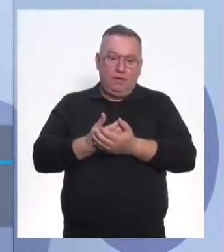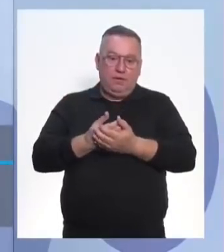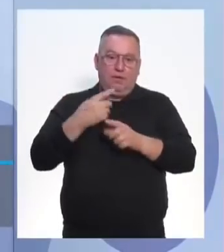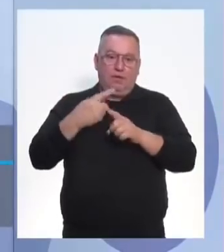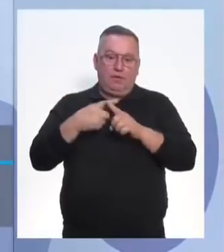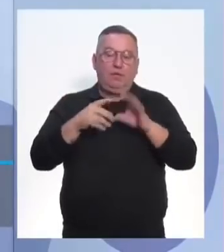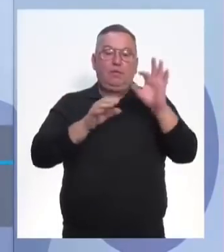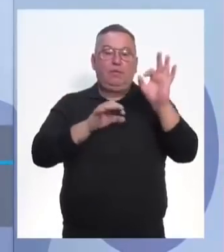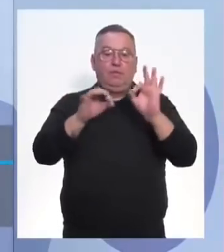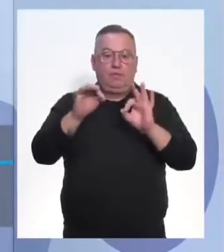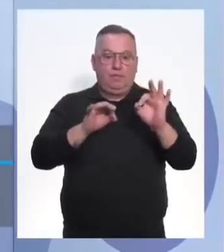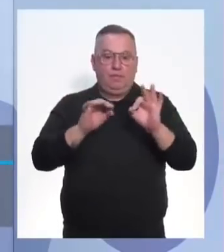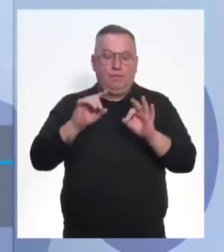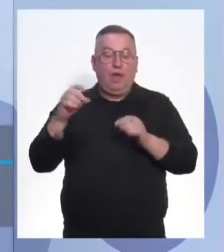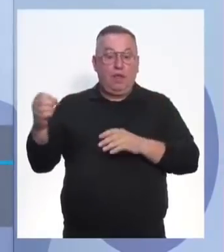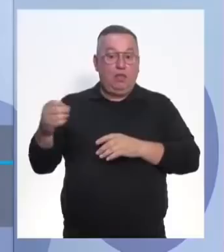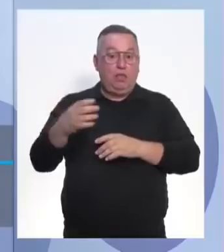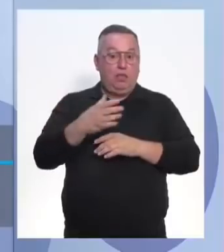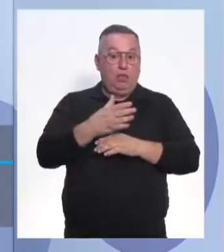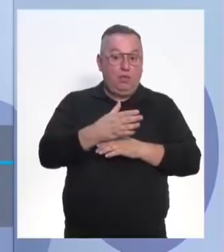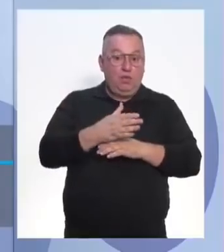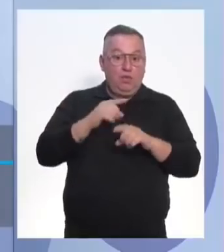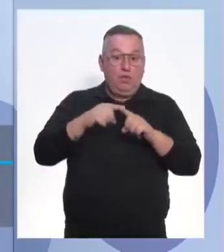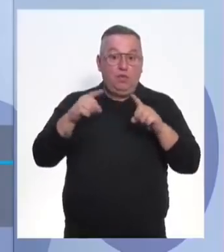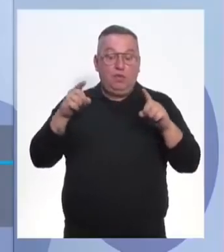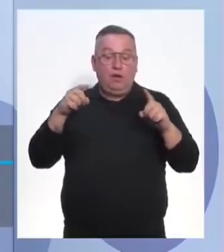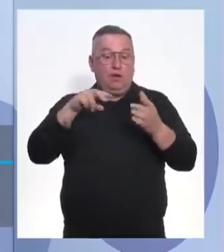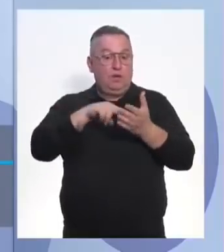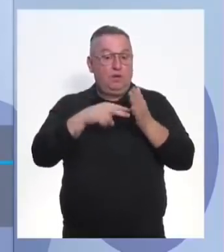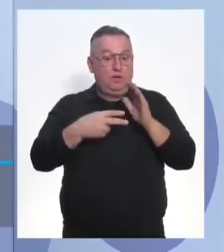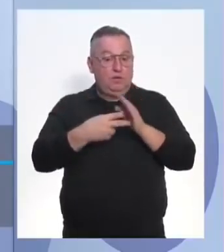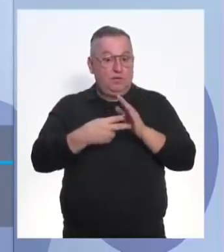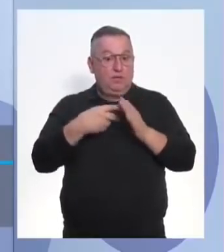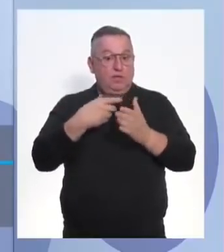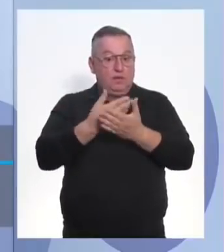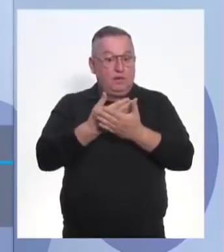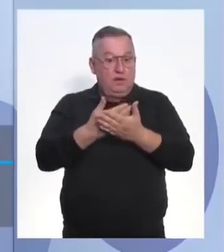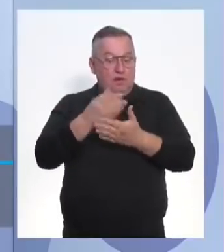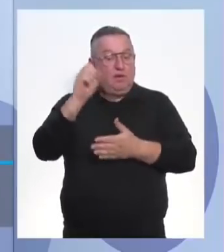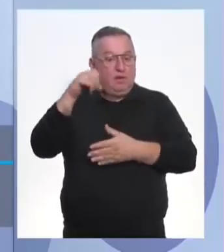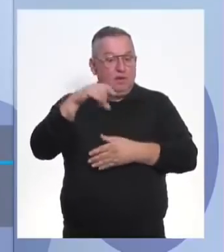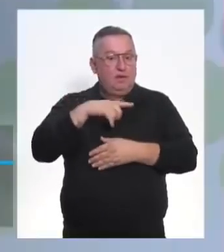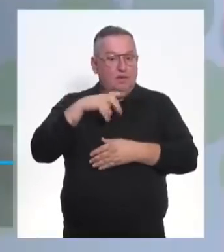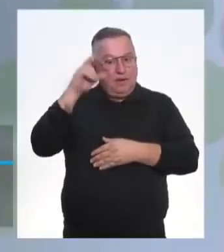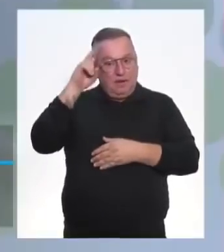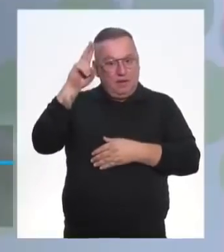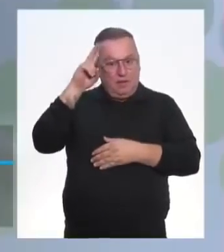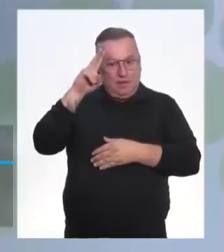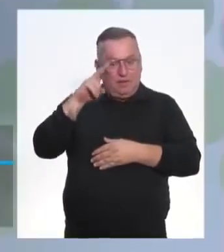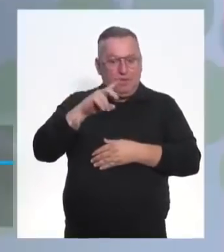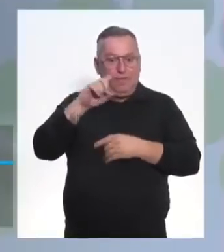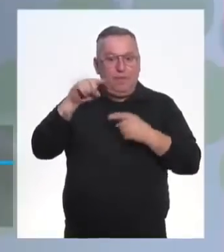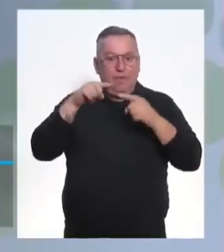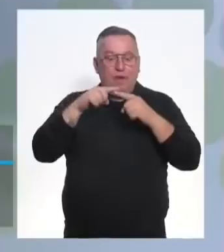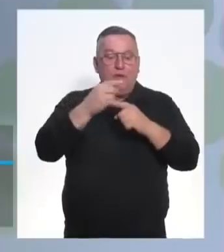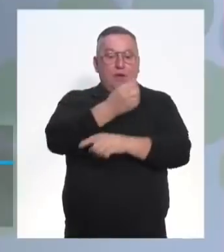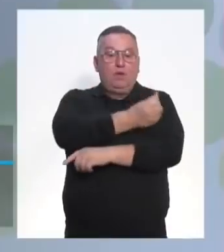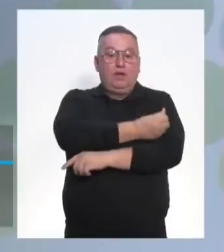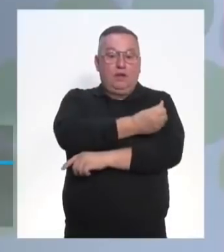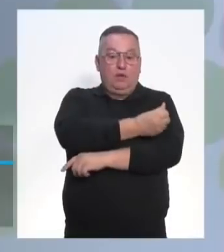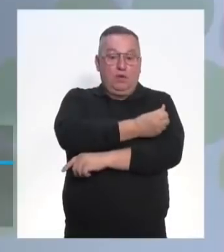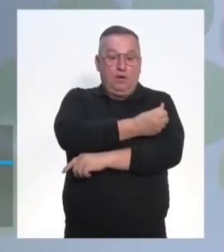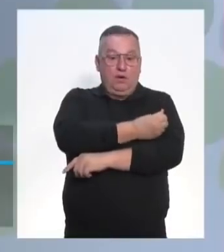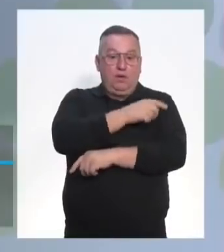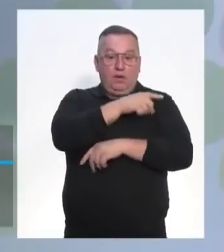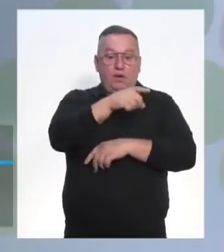o projeto é novo, certo? Mas isso não quer dizer que vocês não vão ter aula hoje, não. Então, só para lembrar, a missão do 6º ano aí